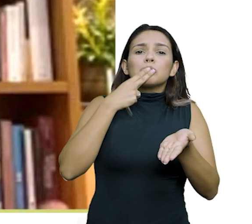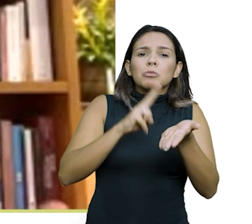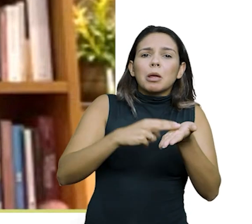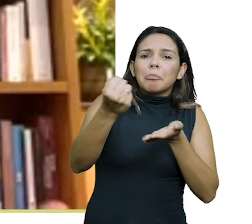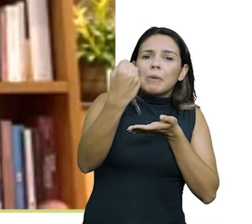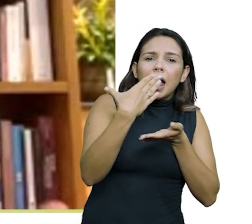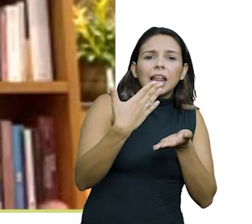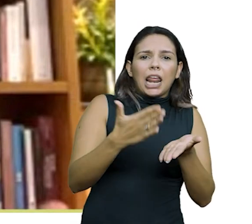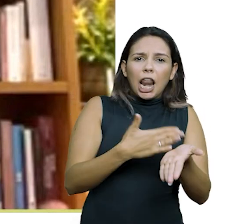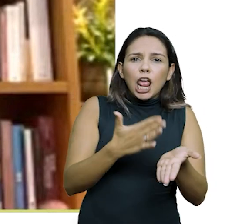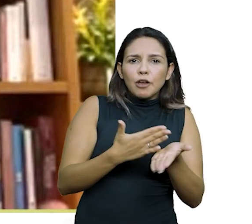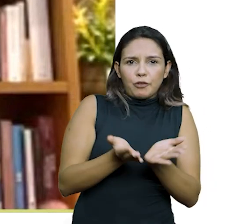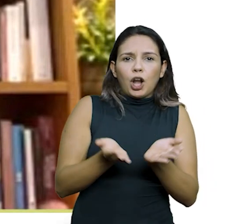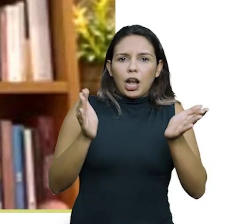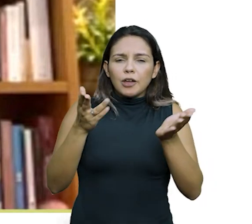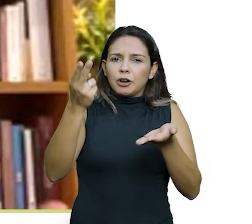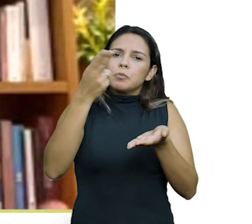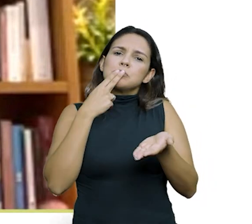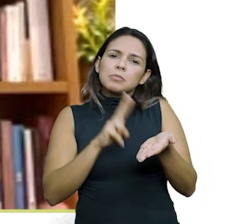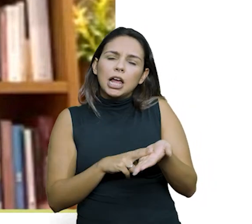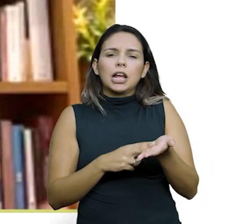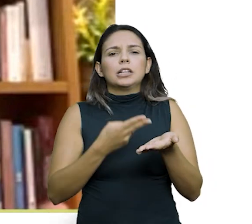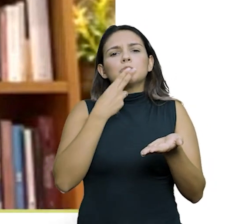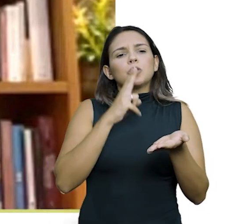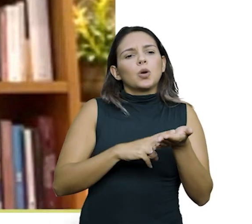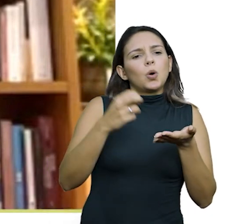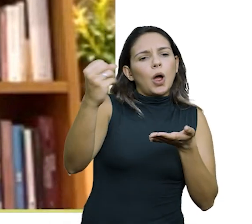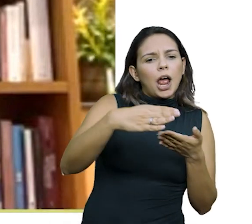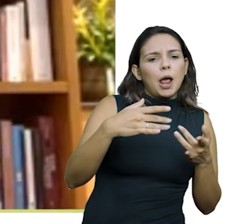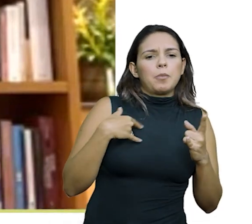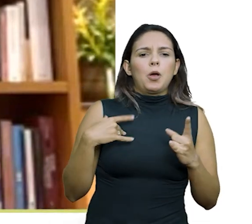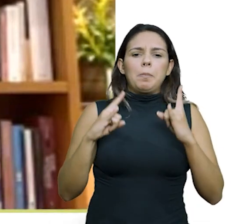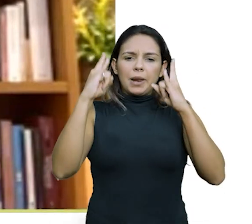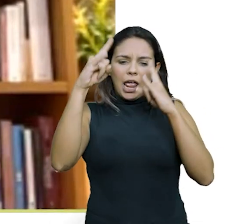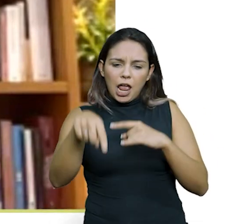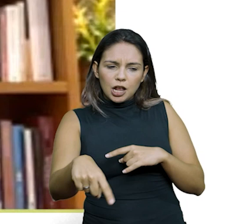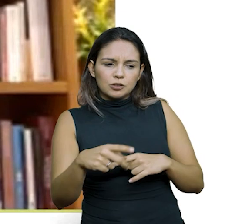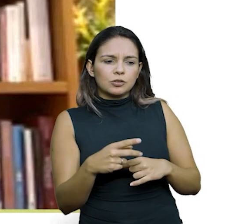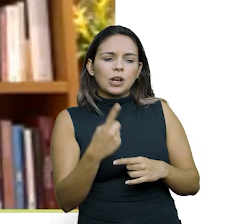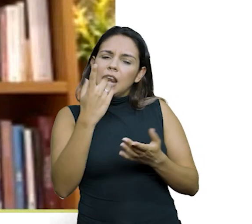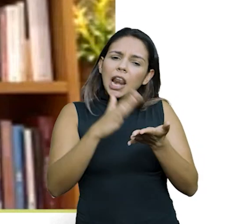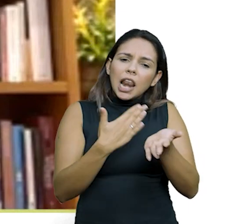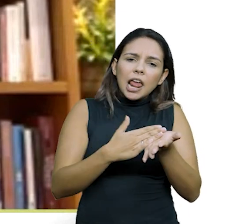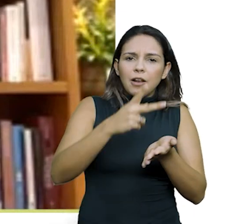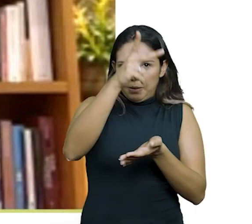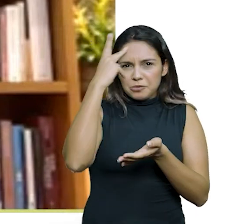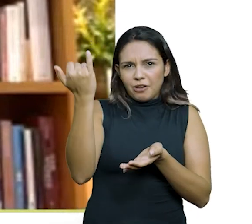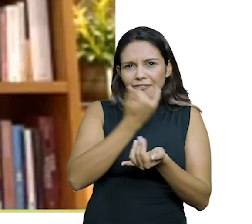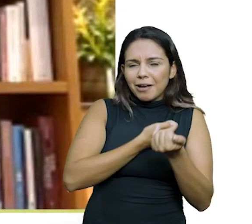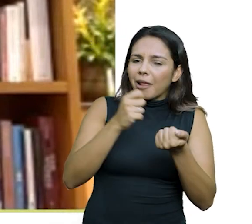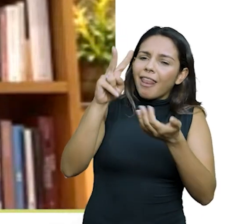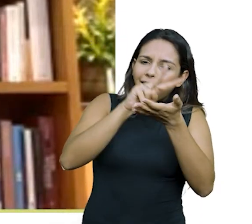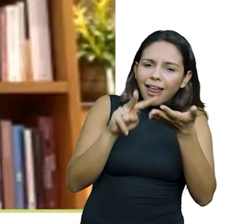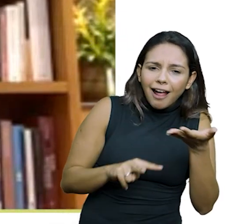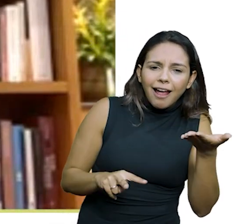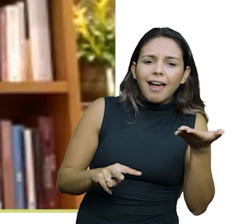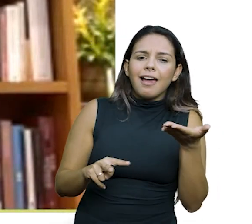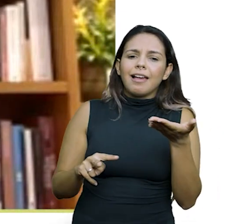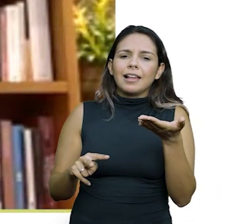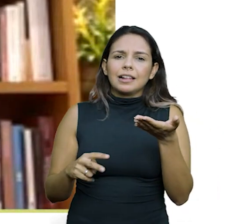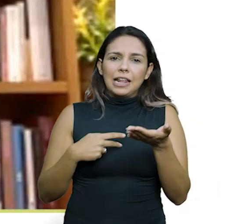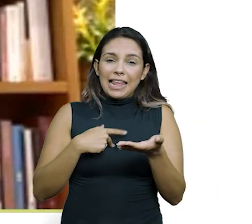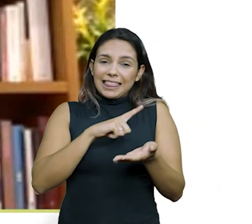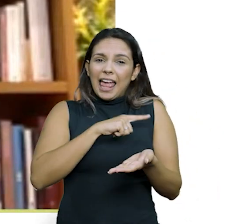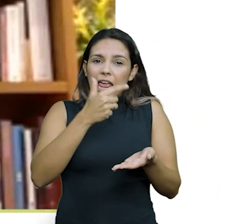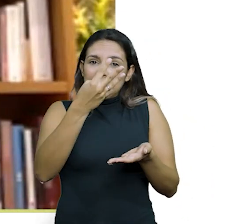livros. Deixa na portaria do meu prédio, manda pelos correios, né? Olha, esse aqui é um livro meu, eu queria que você lesse. Eu estou com, acho